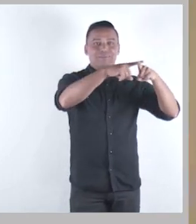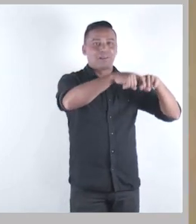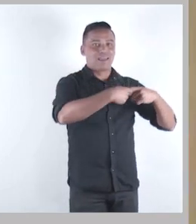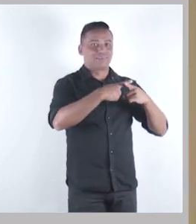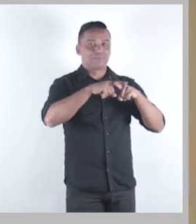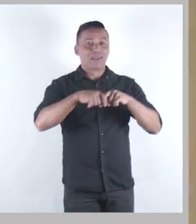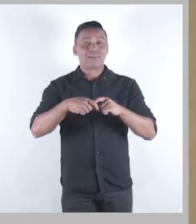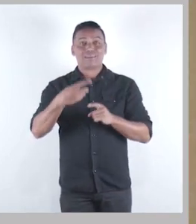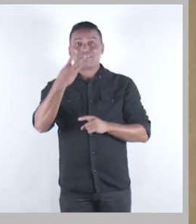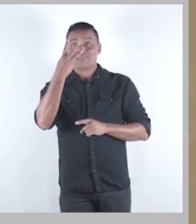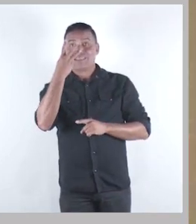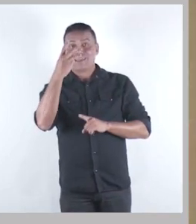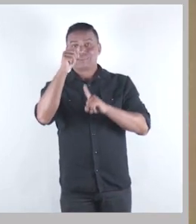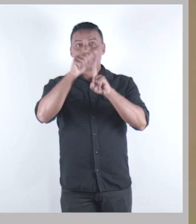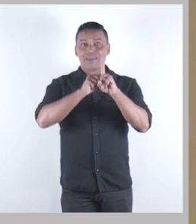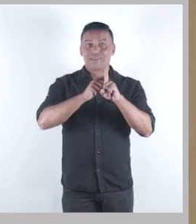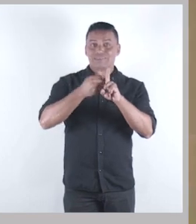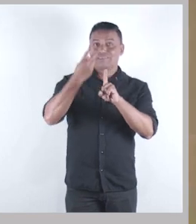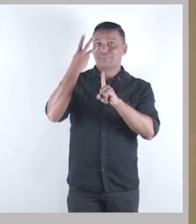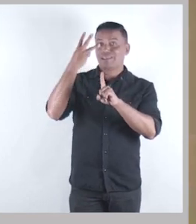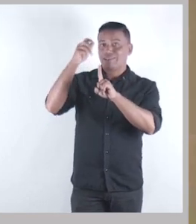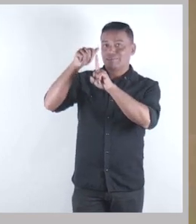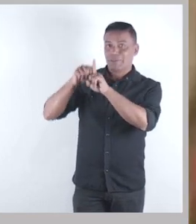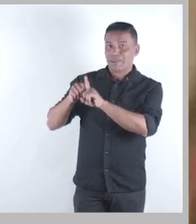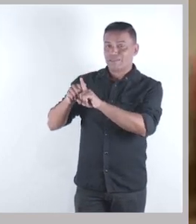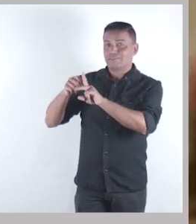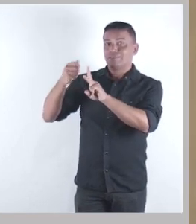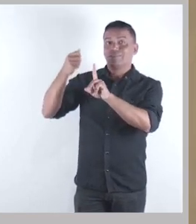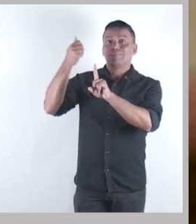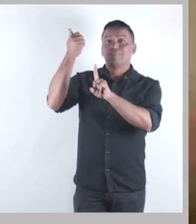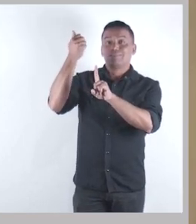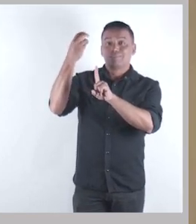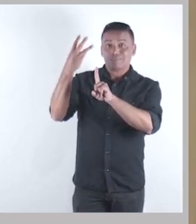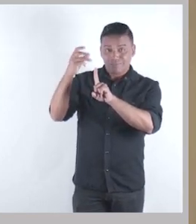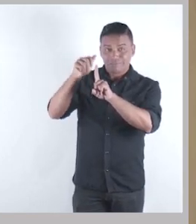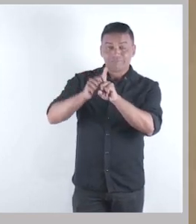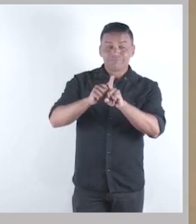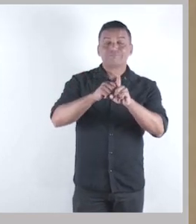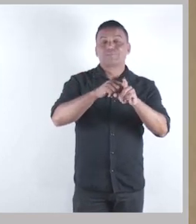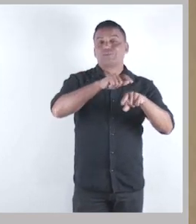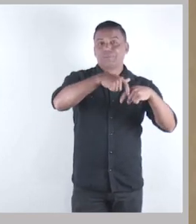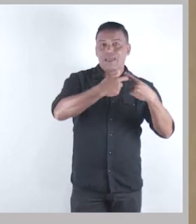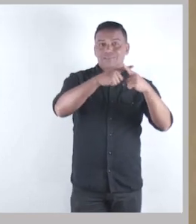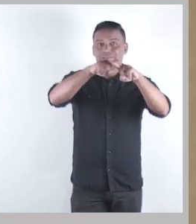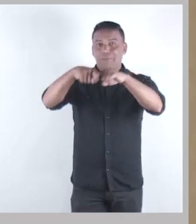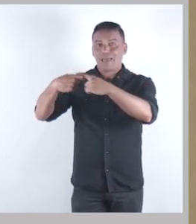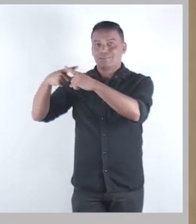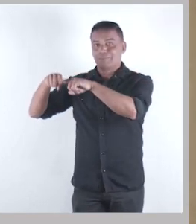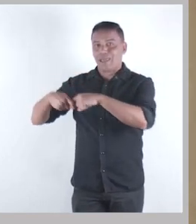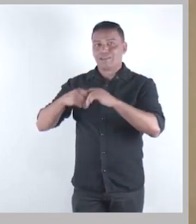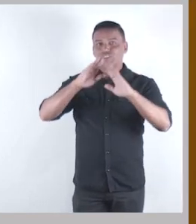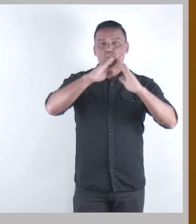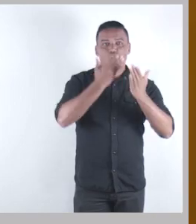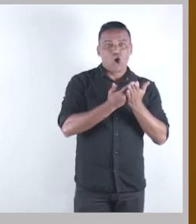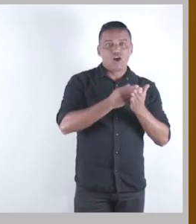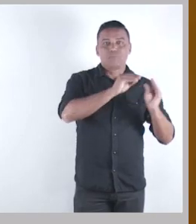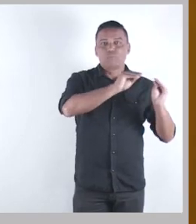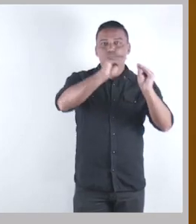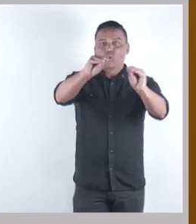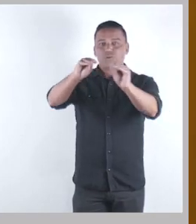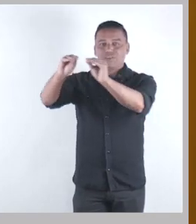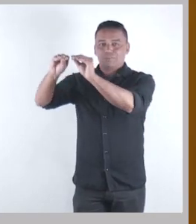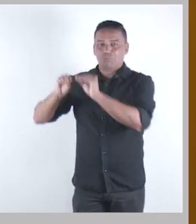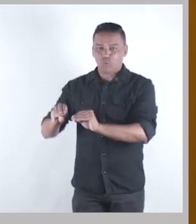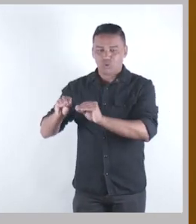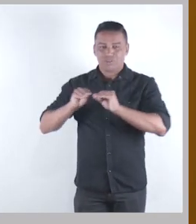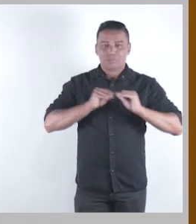3 em 3 meses, as caixas vão rodando pelas escolas. Pronto, é uma outra alternativa que a gente encontra de intervir,